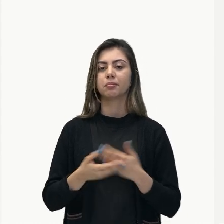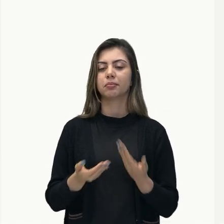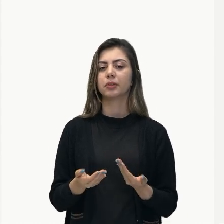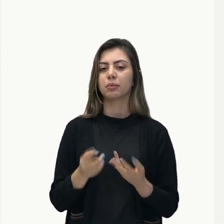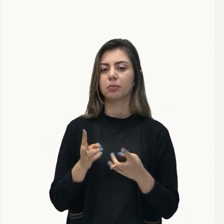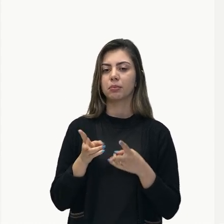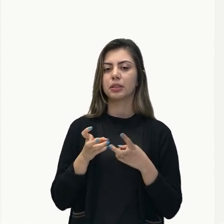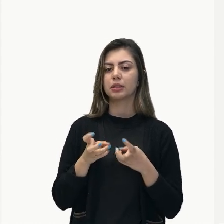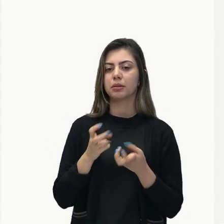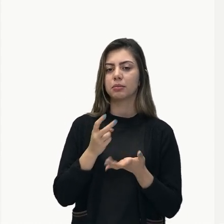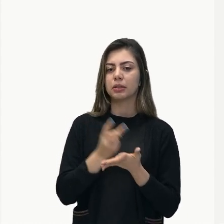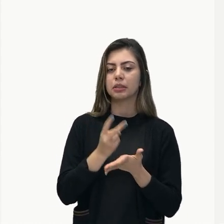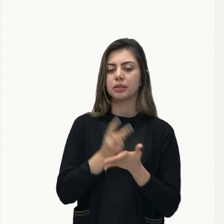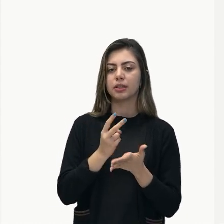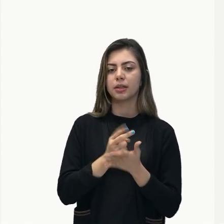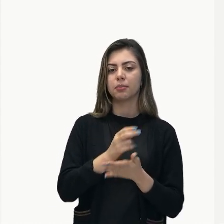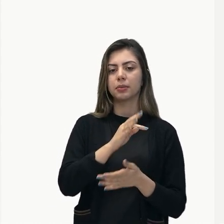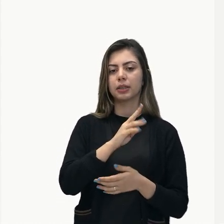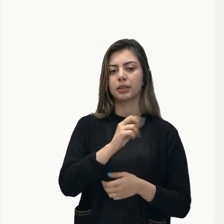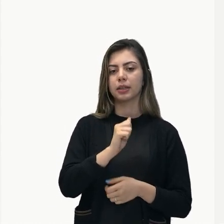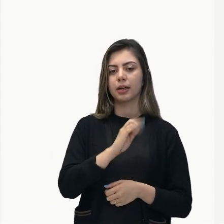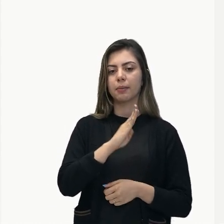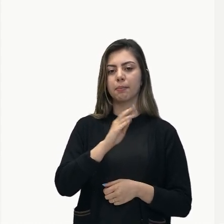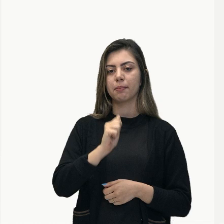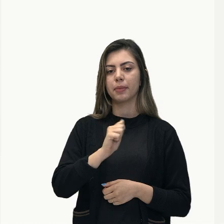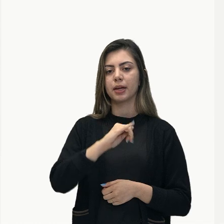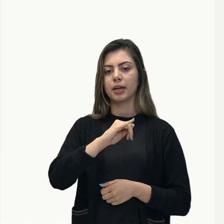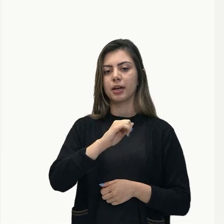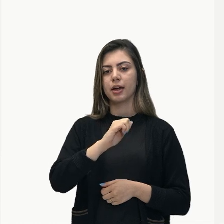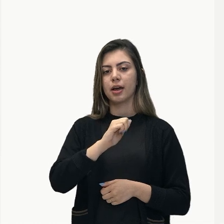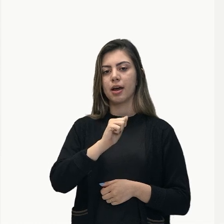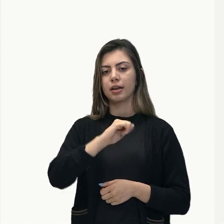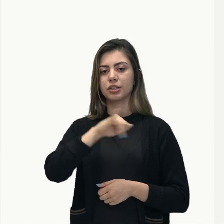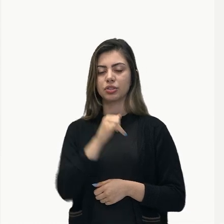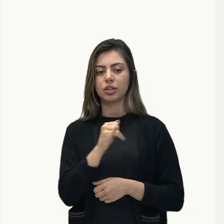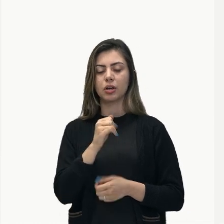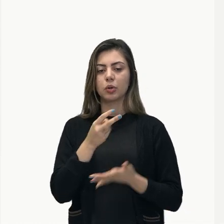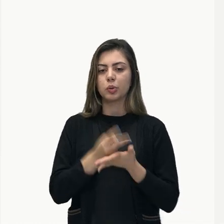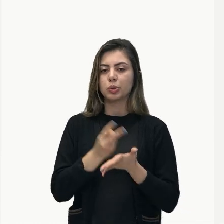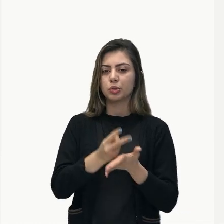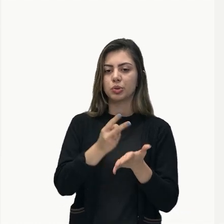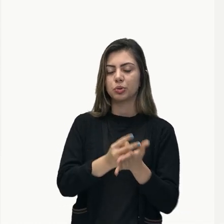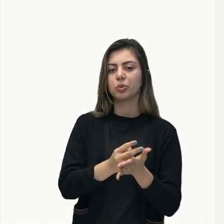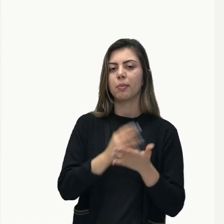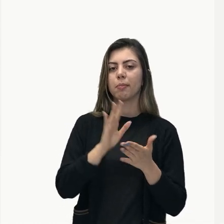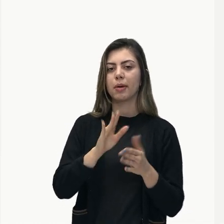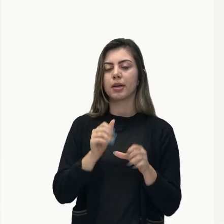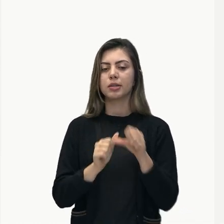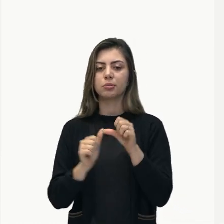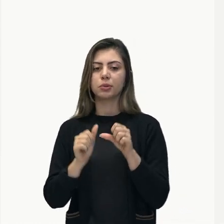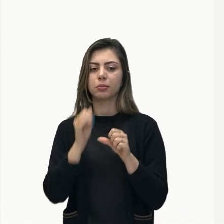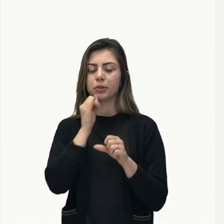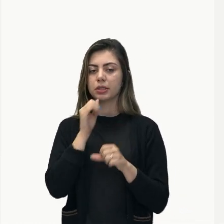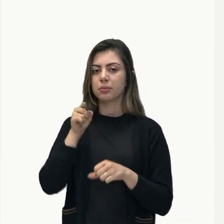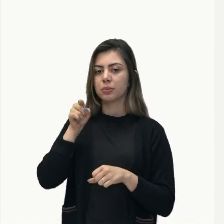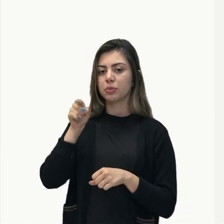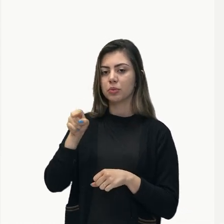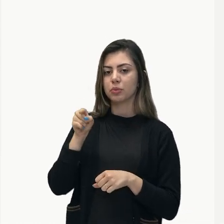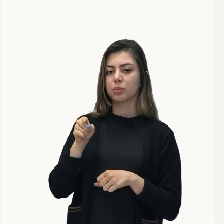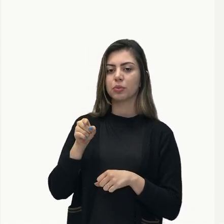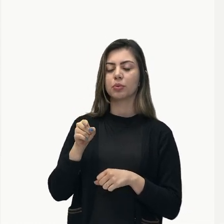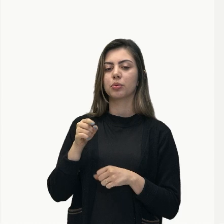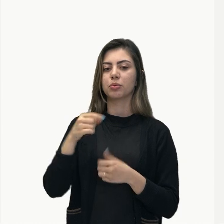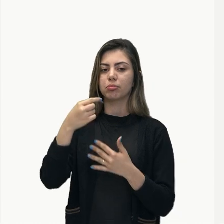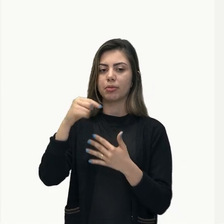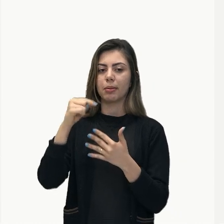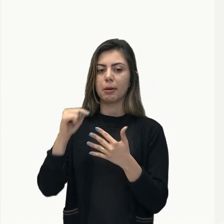se repete. Então, vamos só colocar assim, ó, porque ela se repete. Tu trabalhabas, ele